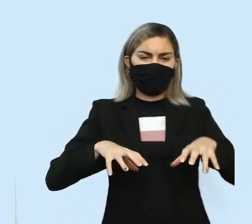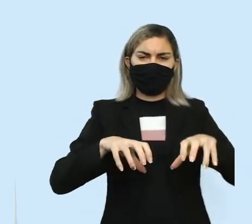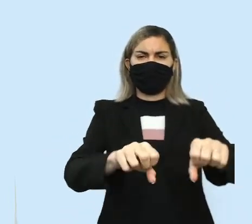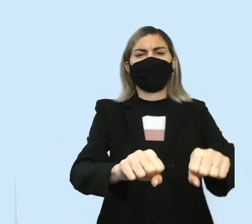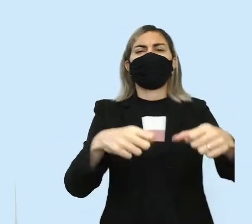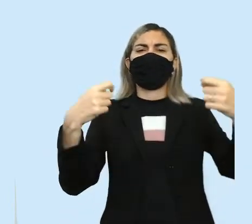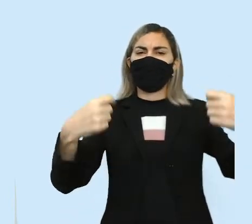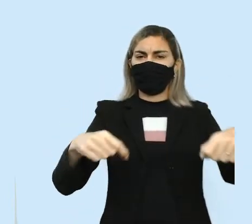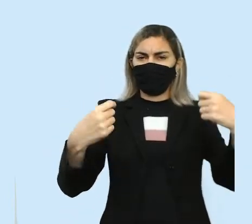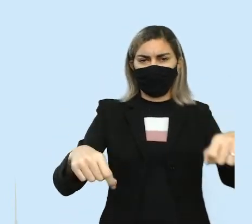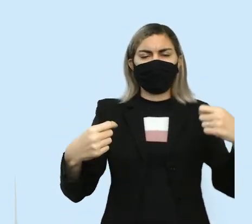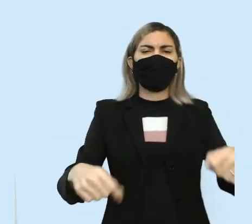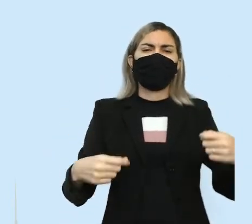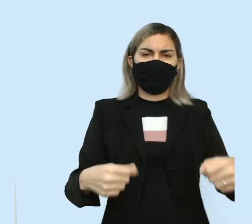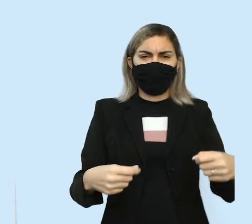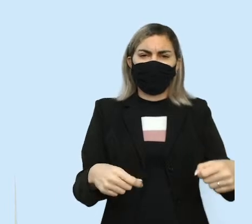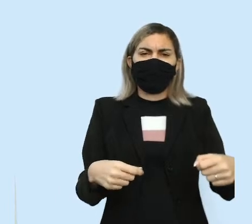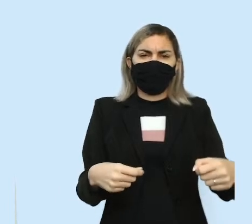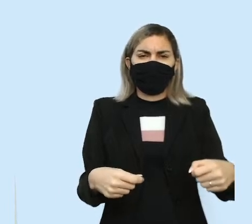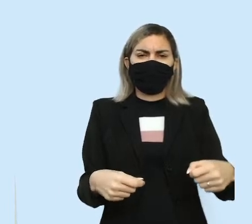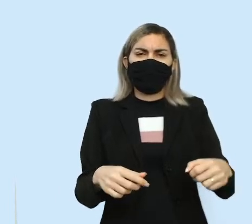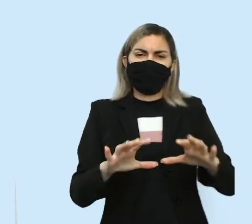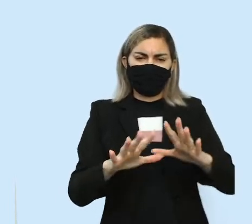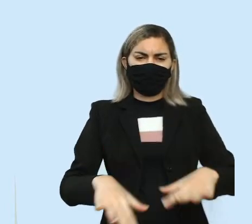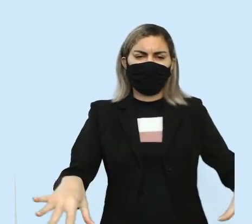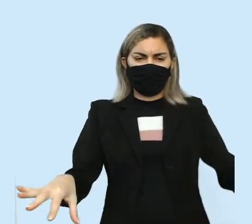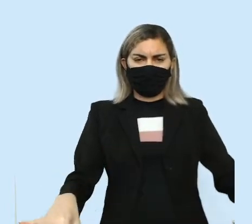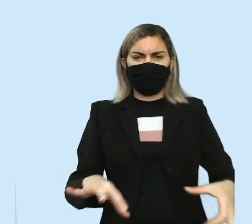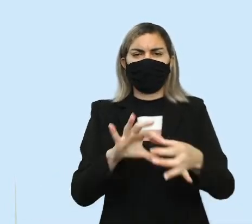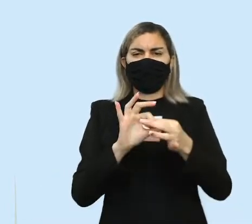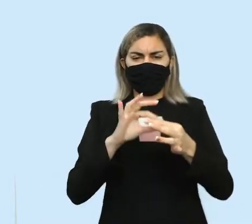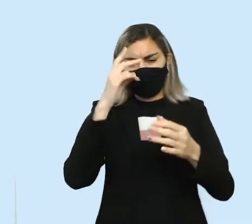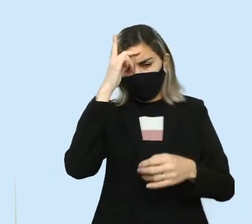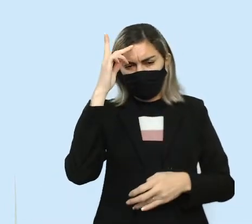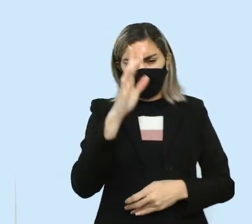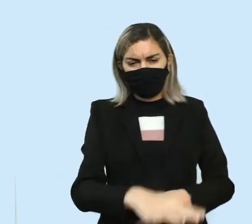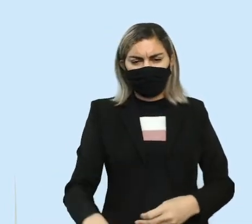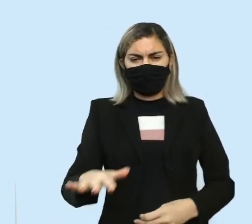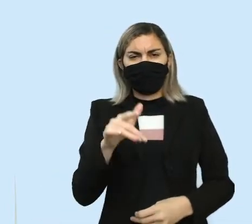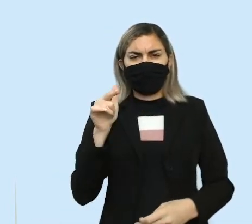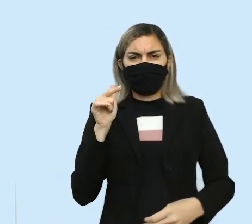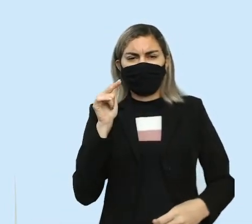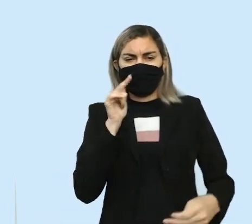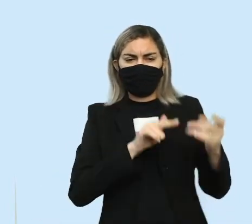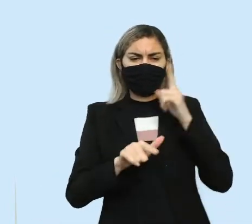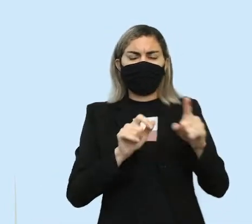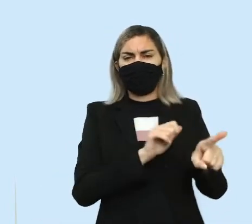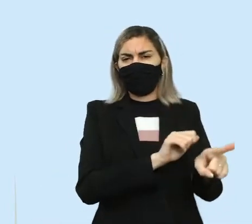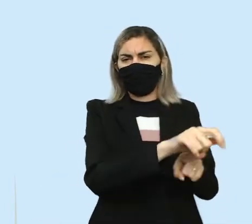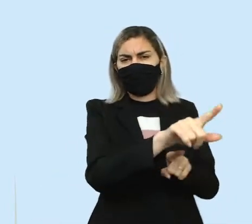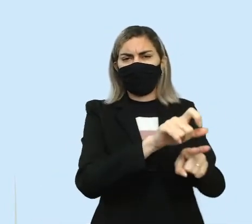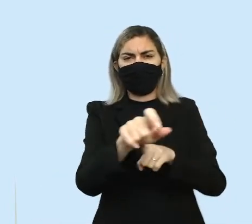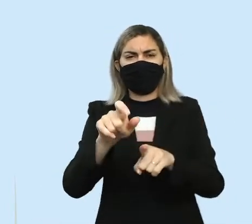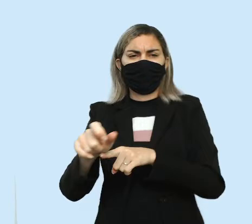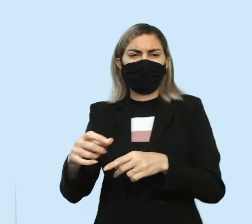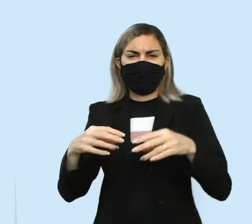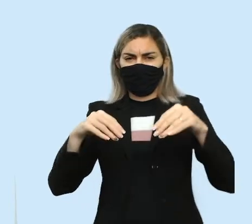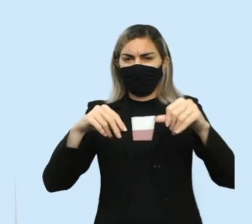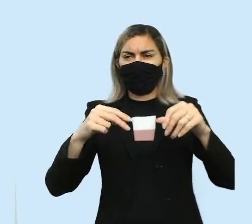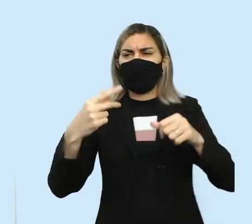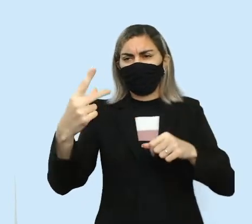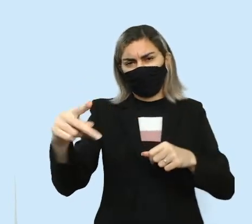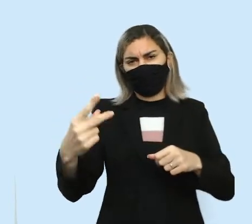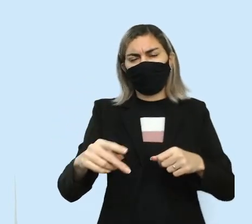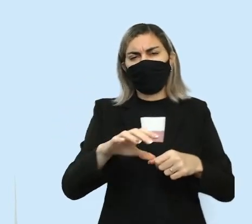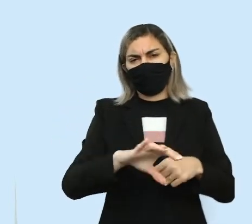E precisará, né, de haver uma junção das pessoas para que conseguisse expulsar quem havia ocupado a terra que para eles,